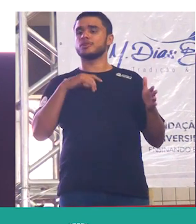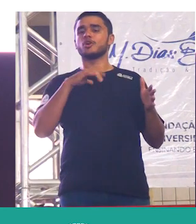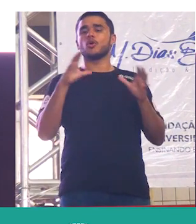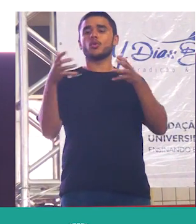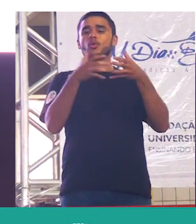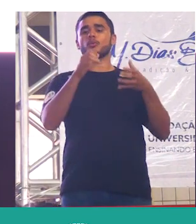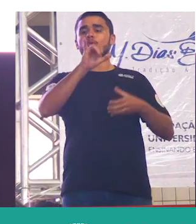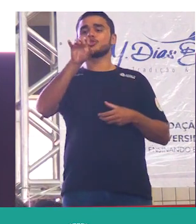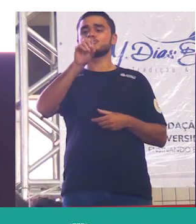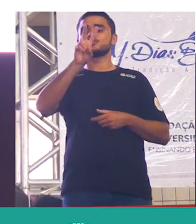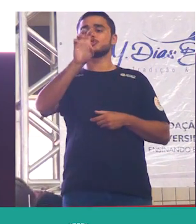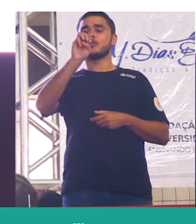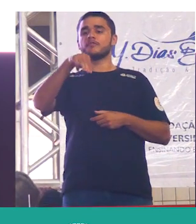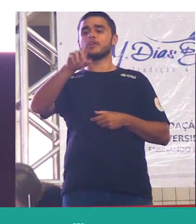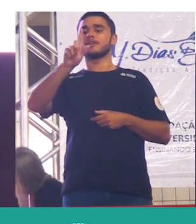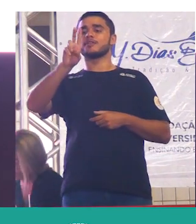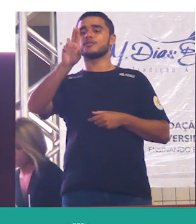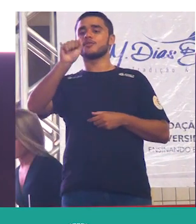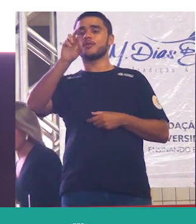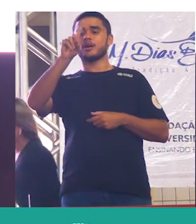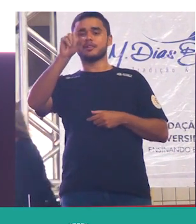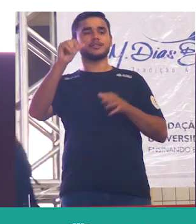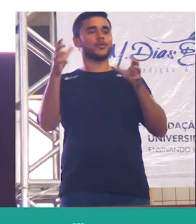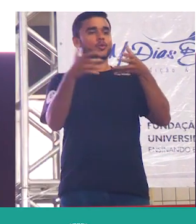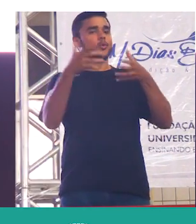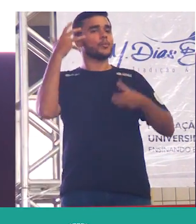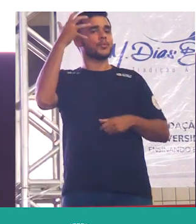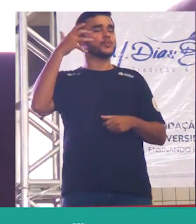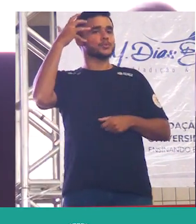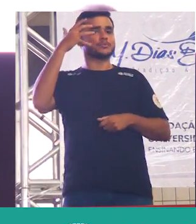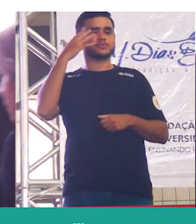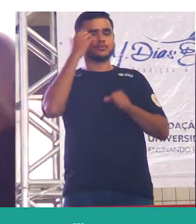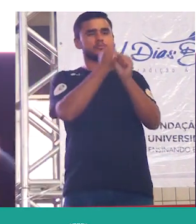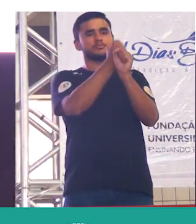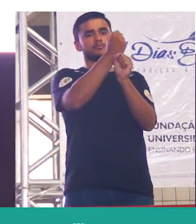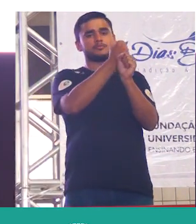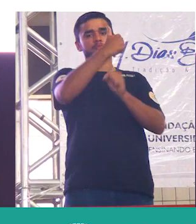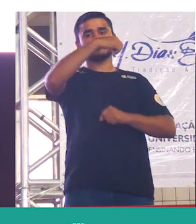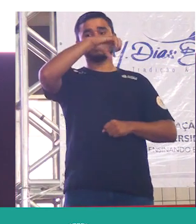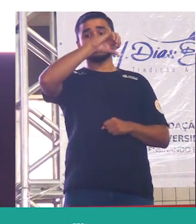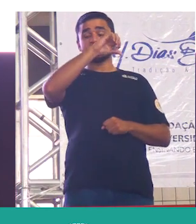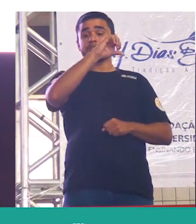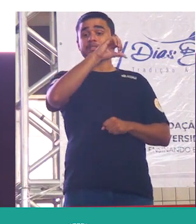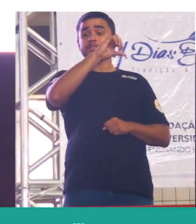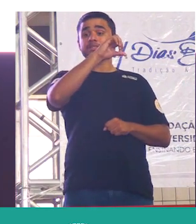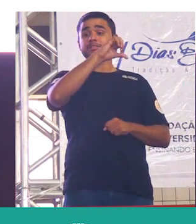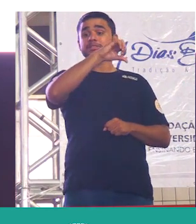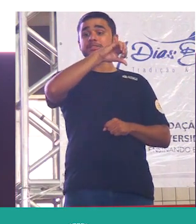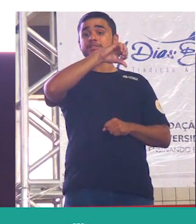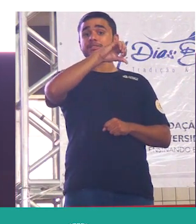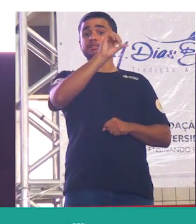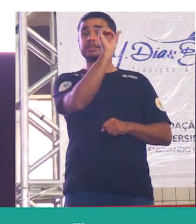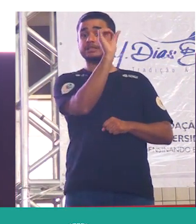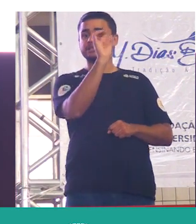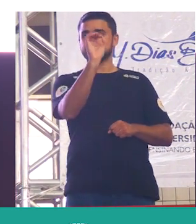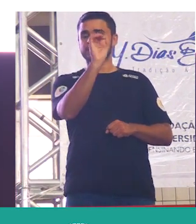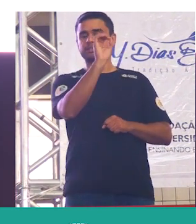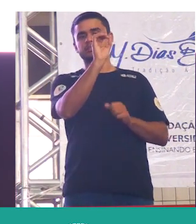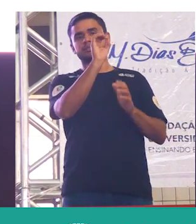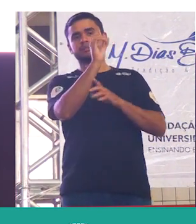Guarda. Na década de 60 para 70, surge a Jovem